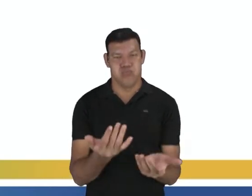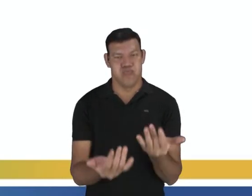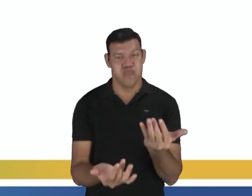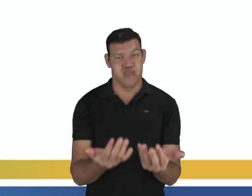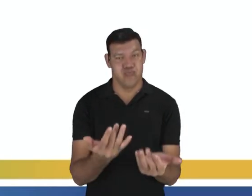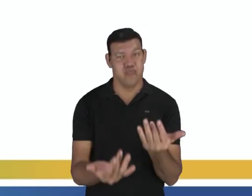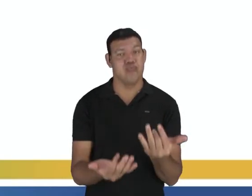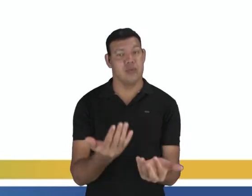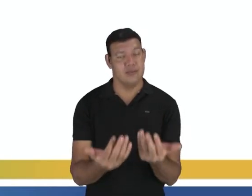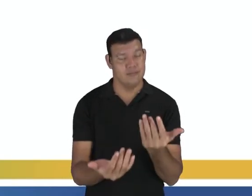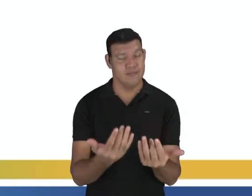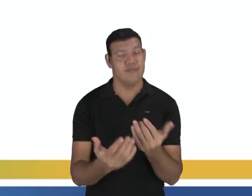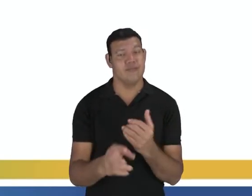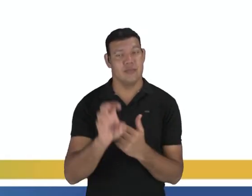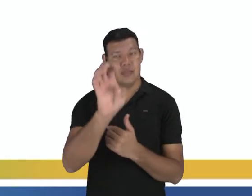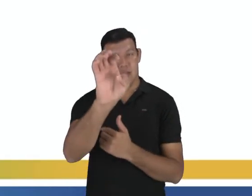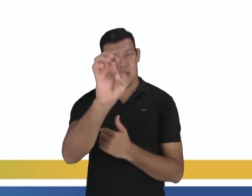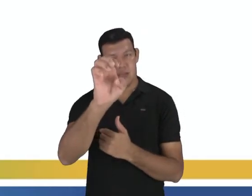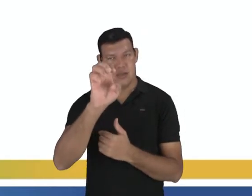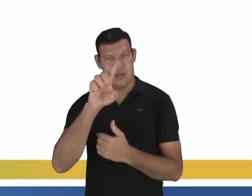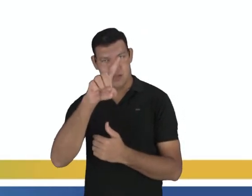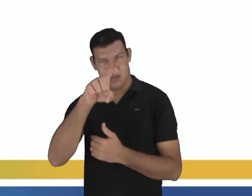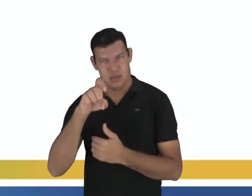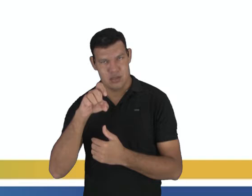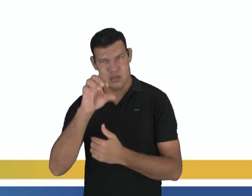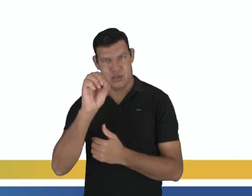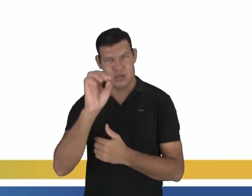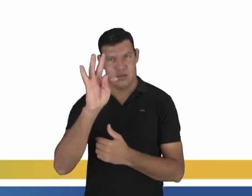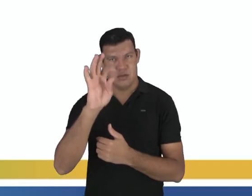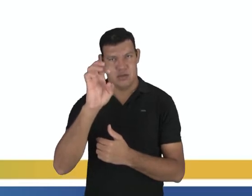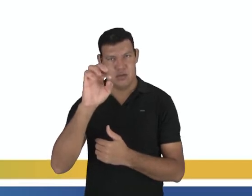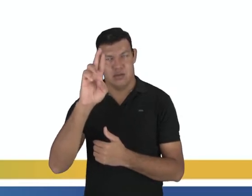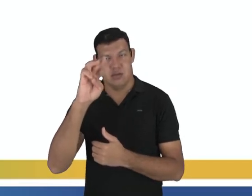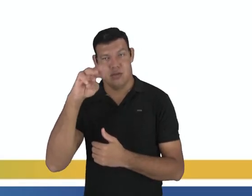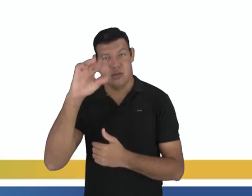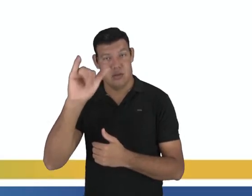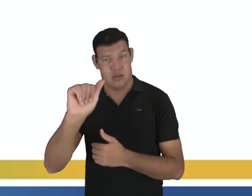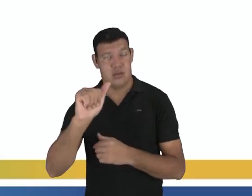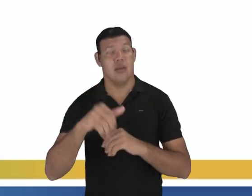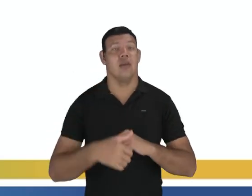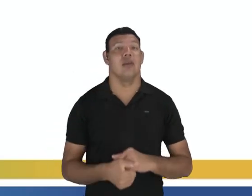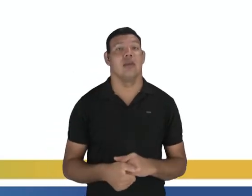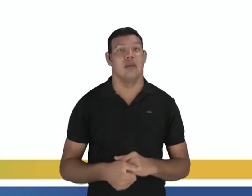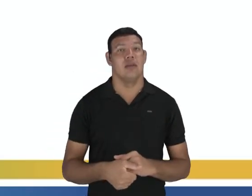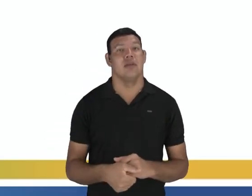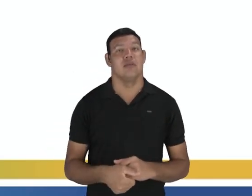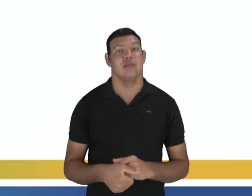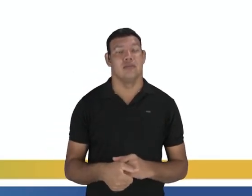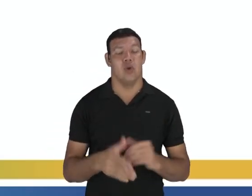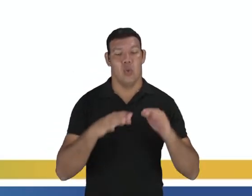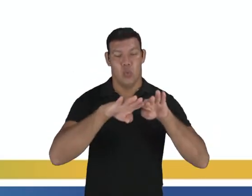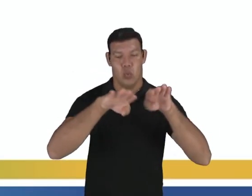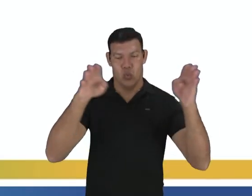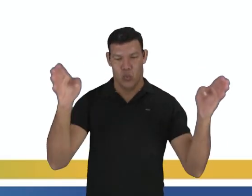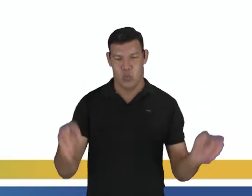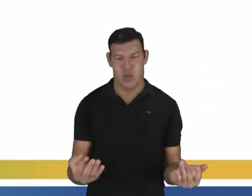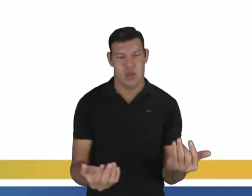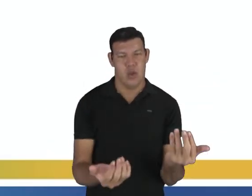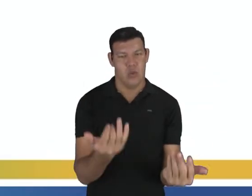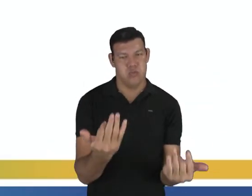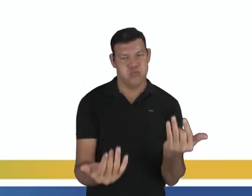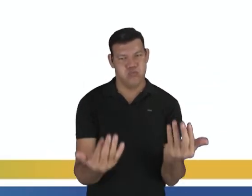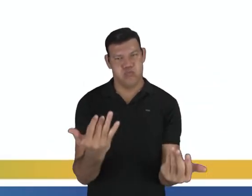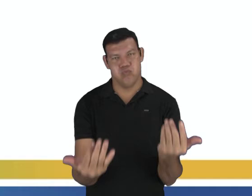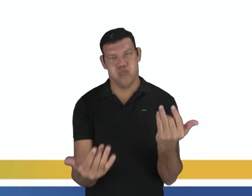tem as reações exotérmicas, essa é bem comum, todos os dias a gente liga o nosso fogão, então aqui a gente tem uma reação de